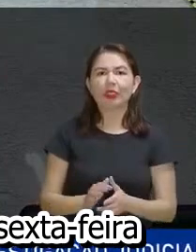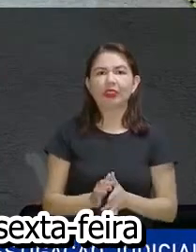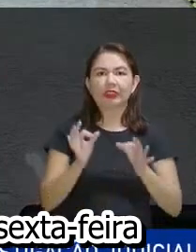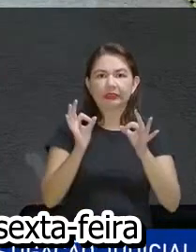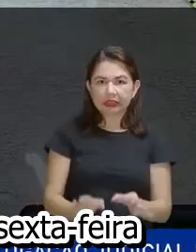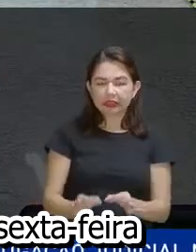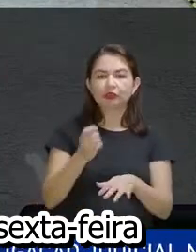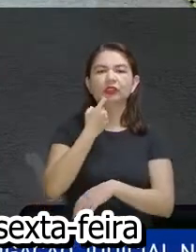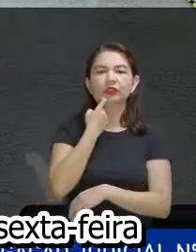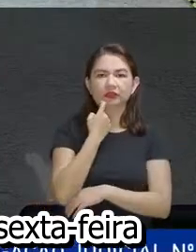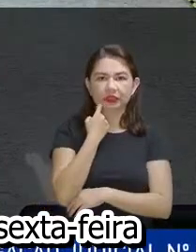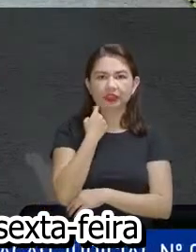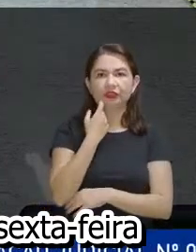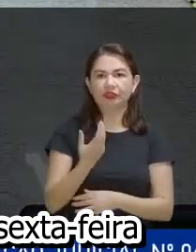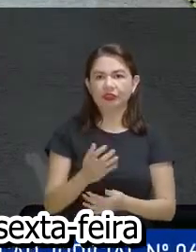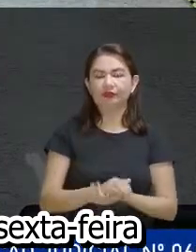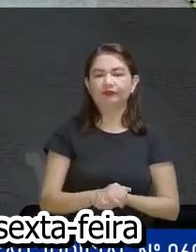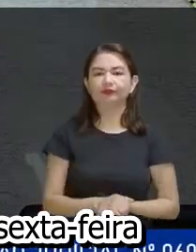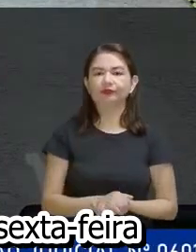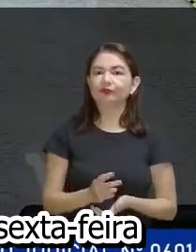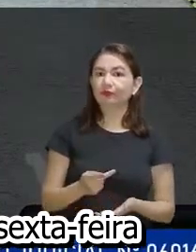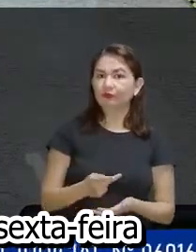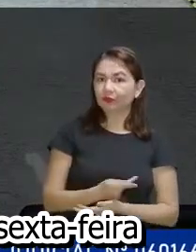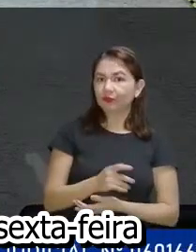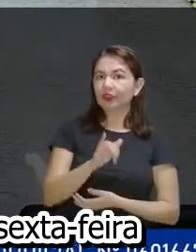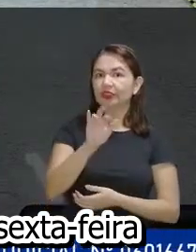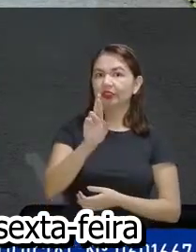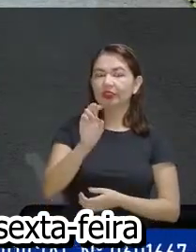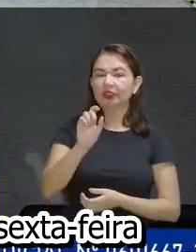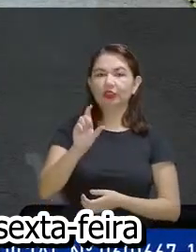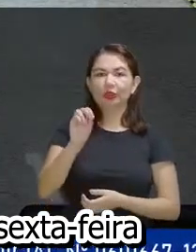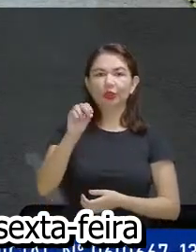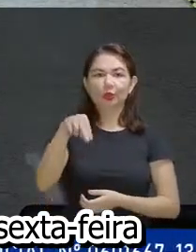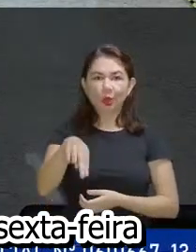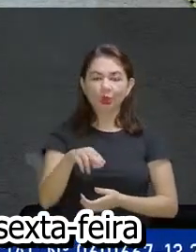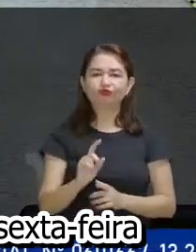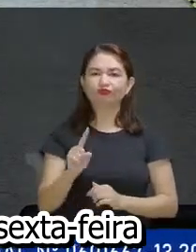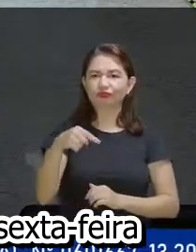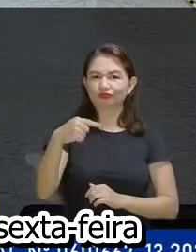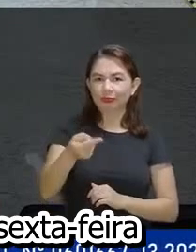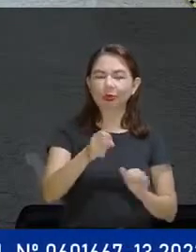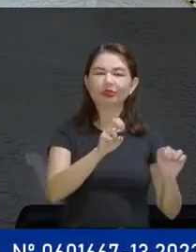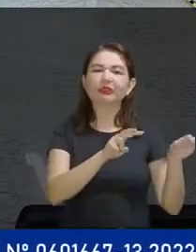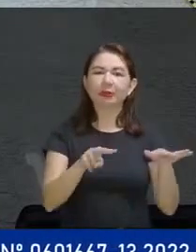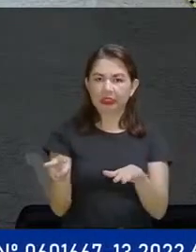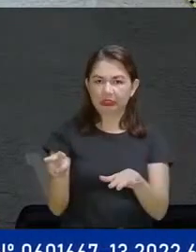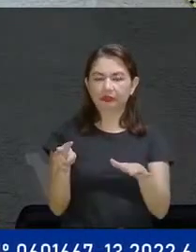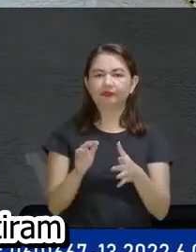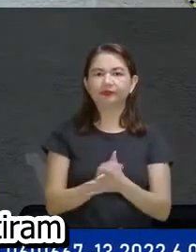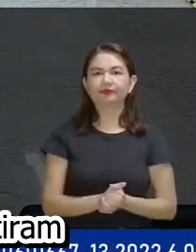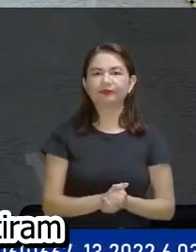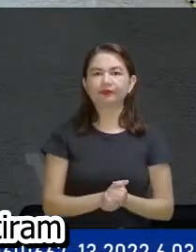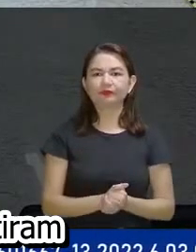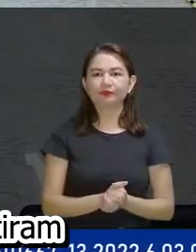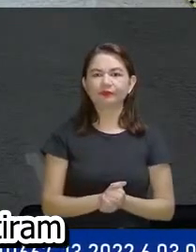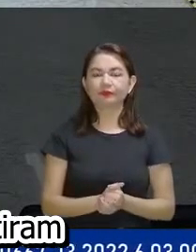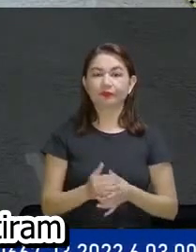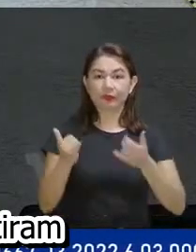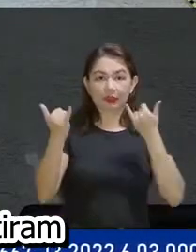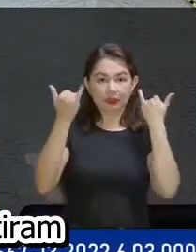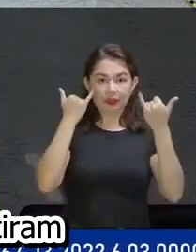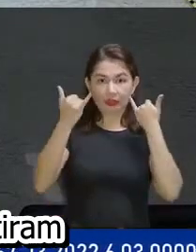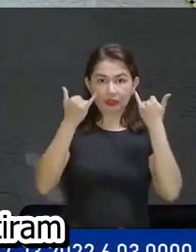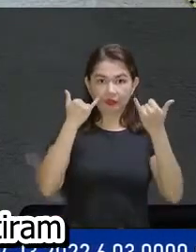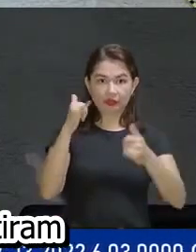na sexta-feira e que a situação trazida por Irlon deixaria para a próxima semana. Os dados extraídos